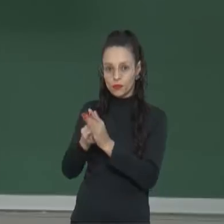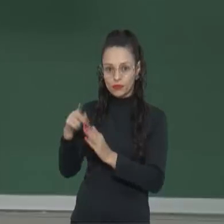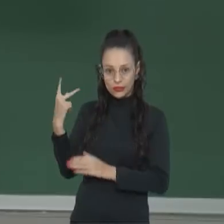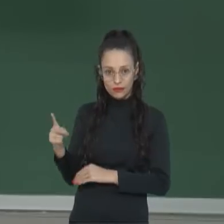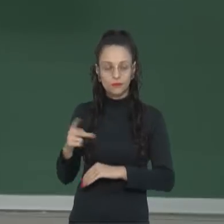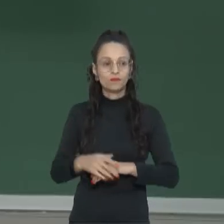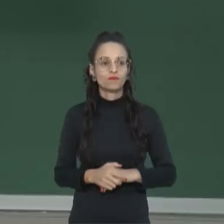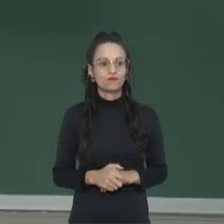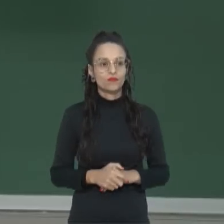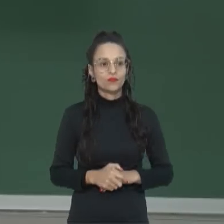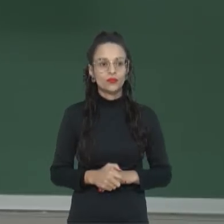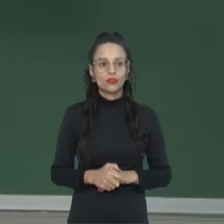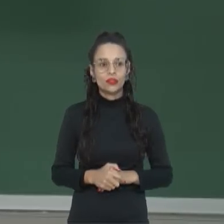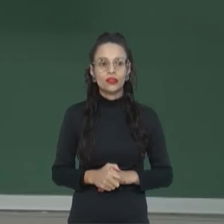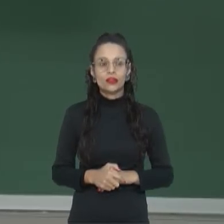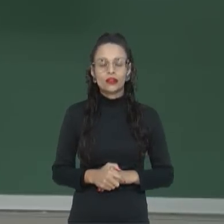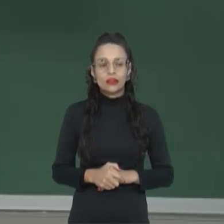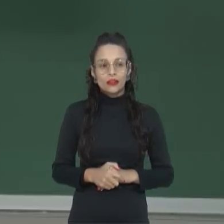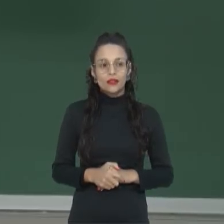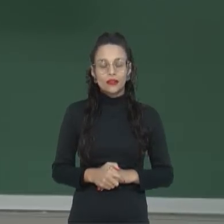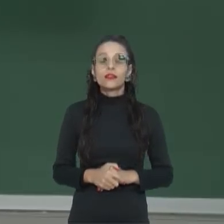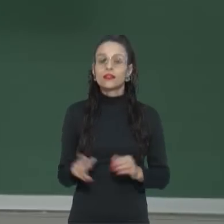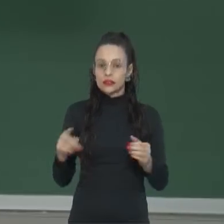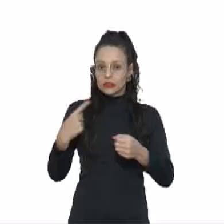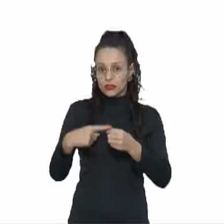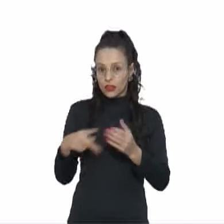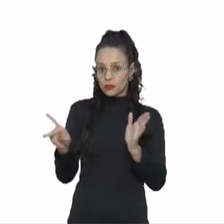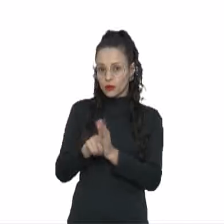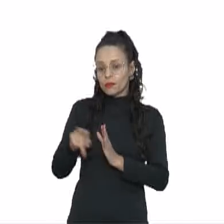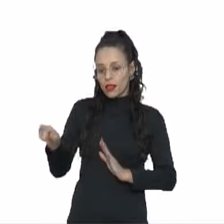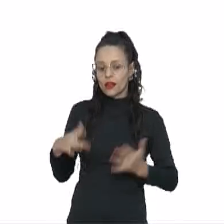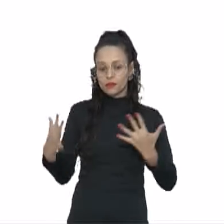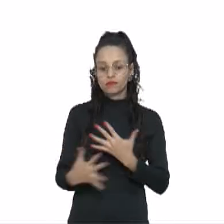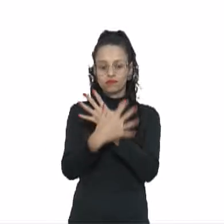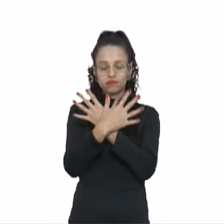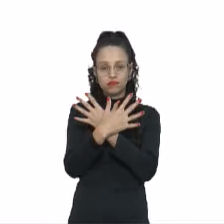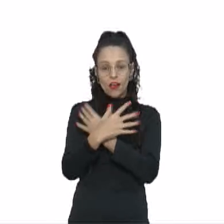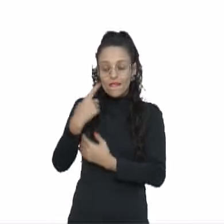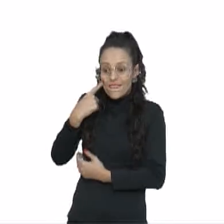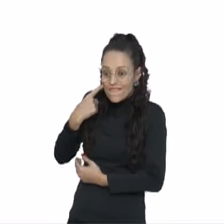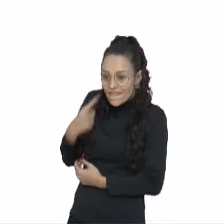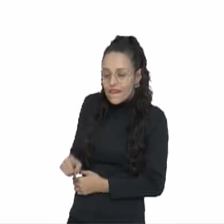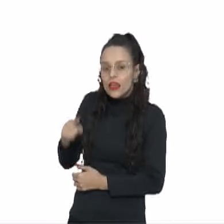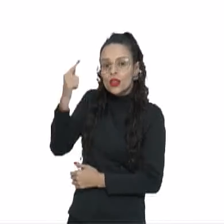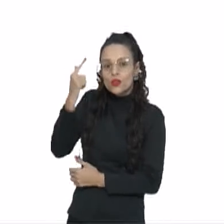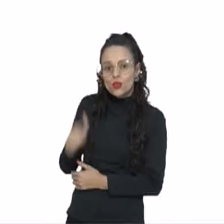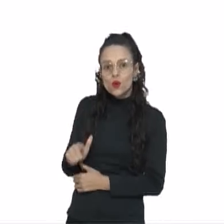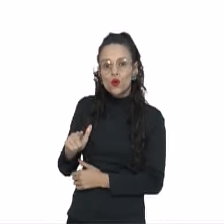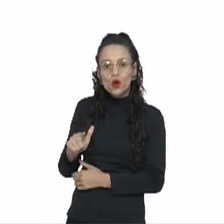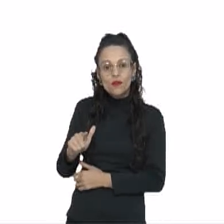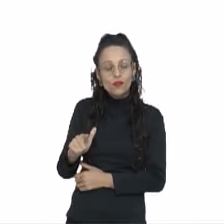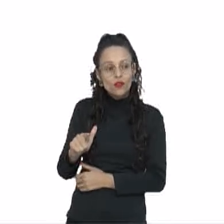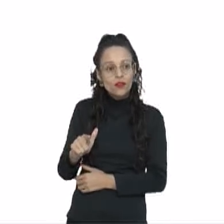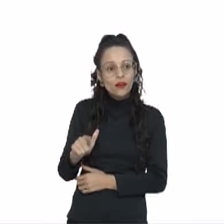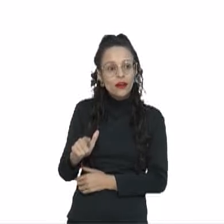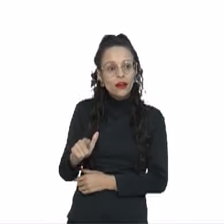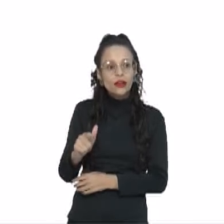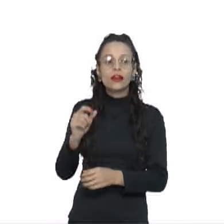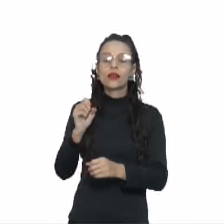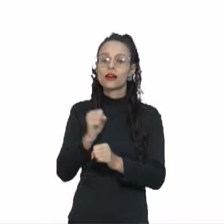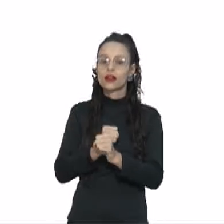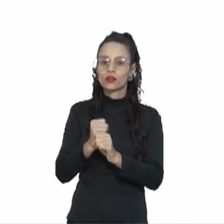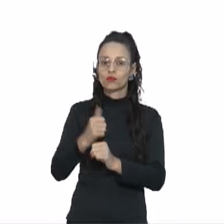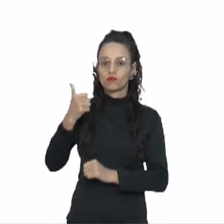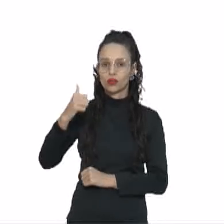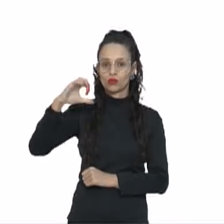Incas, conhecida também como a cidade perdida dos Incas. Ela foi redescoberta, olha só, redescoberta, apenas